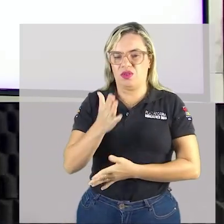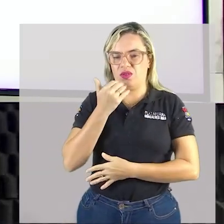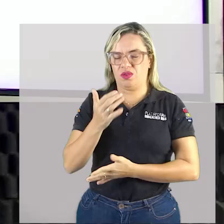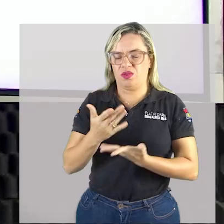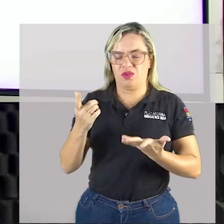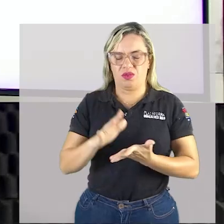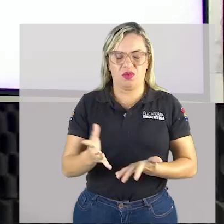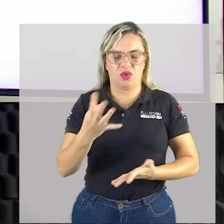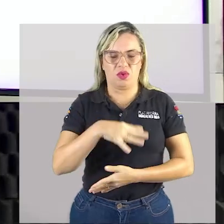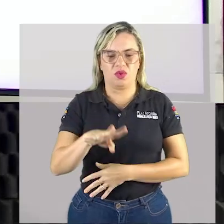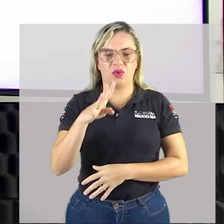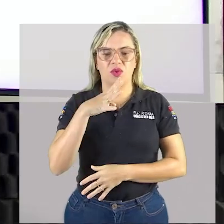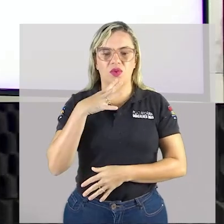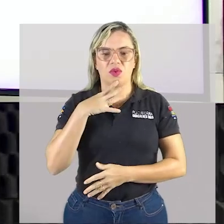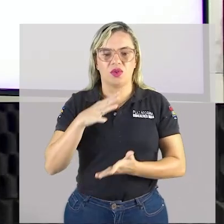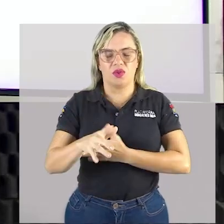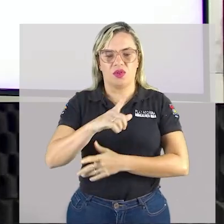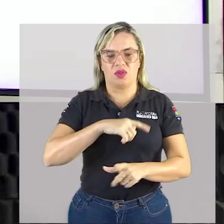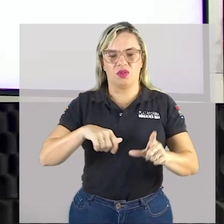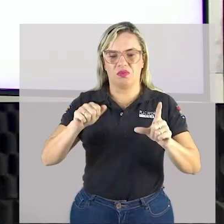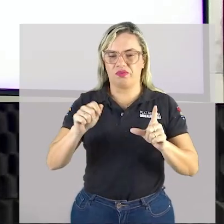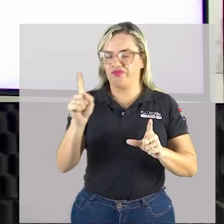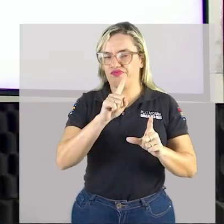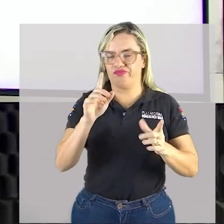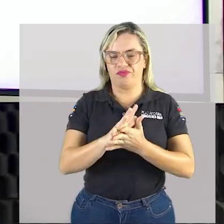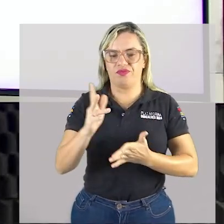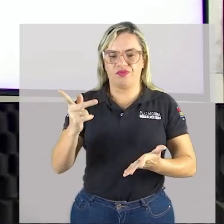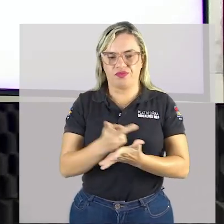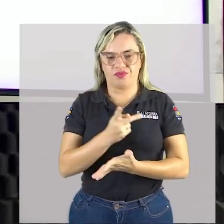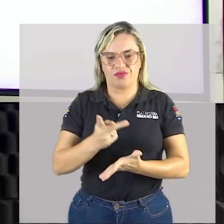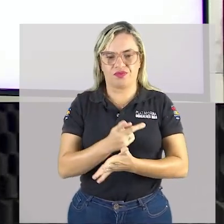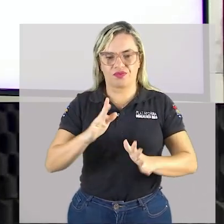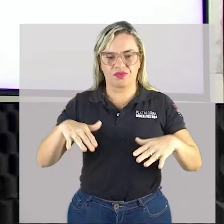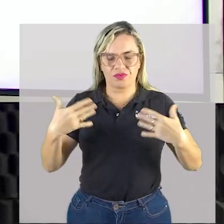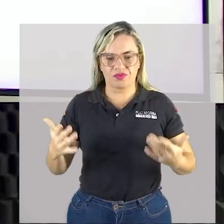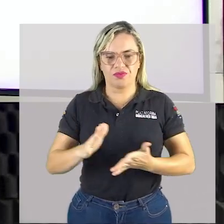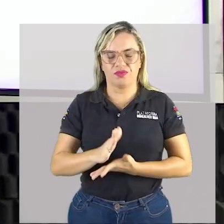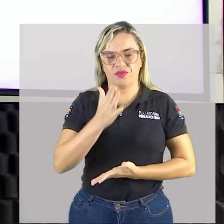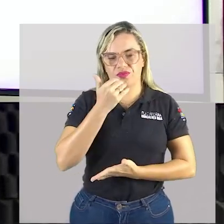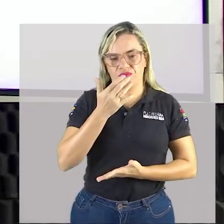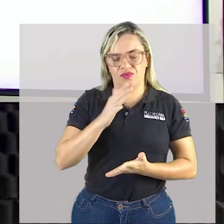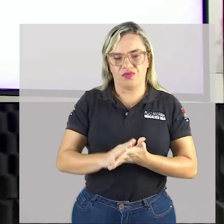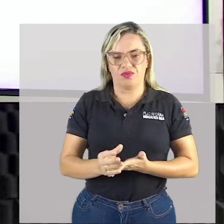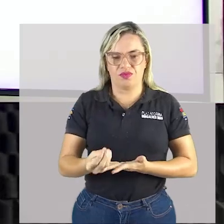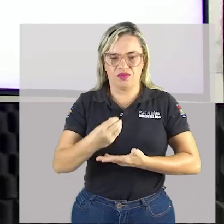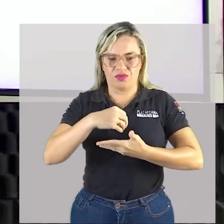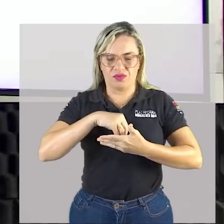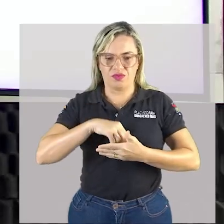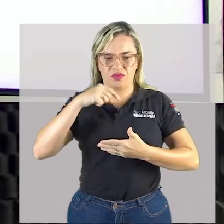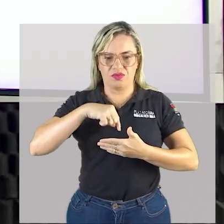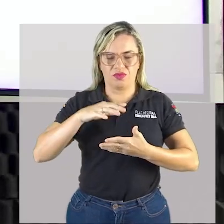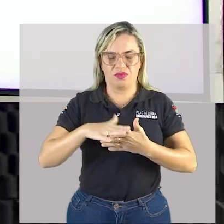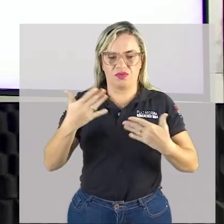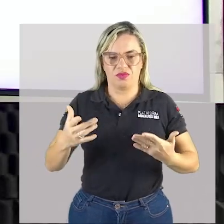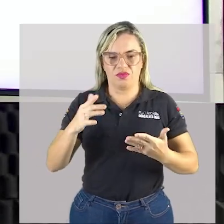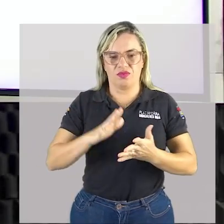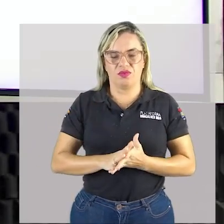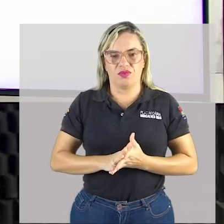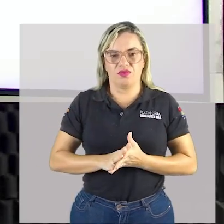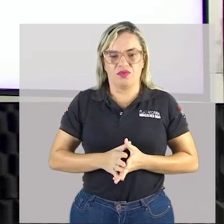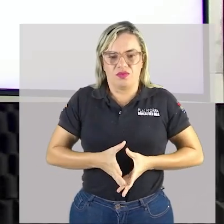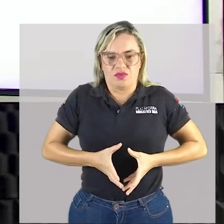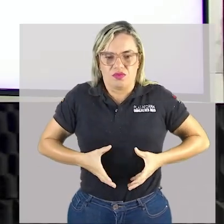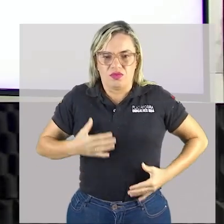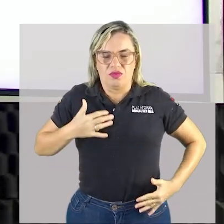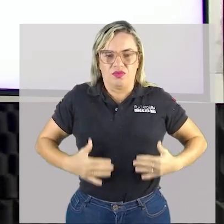seja conhecida, né, como mutação, né? A ingestão e o acúmulo do ingerido